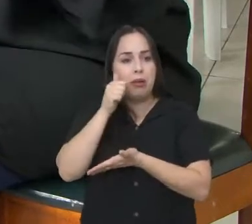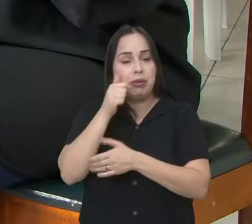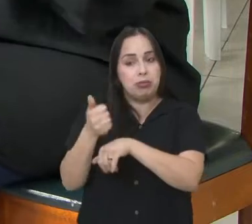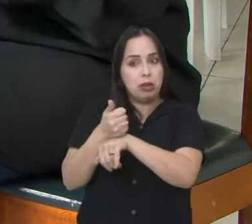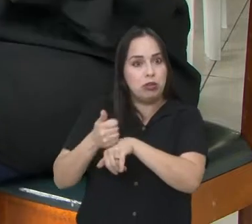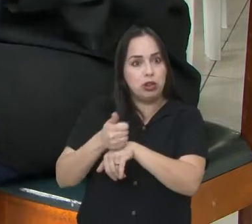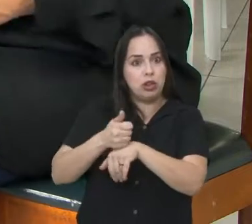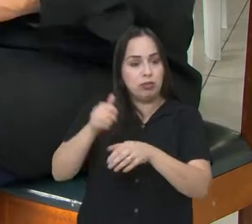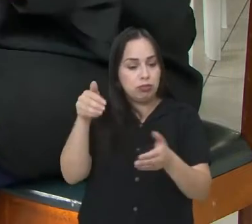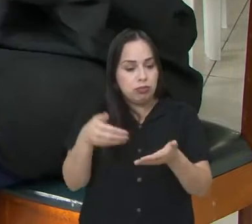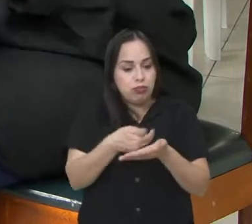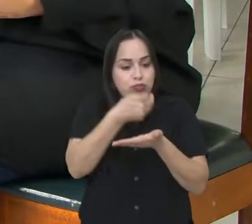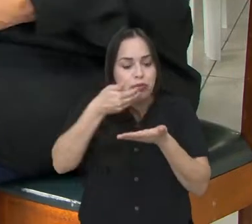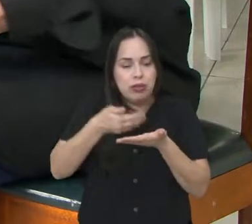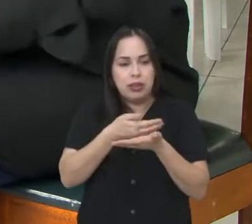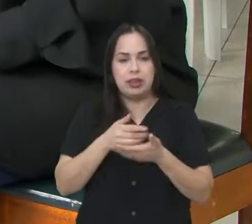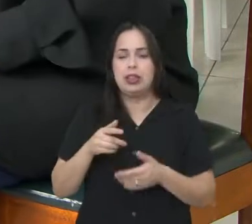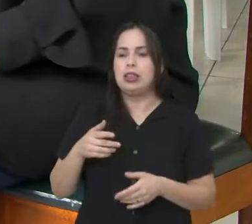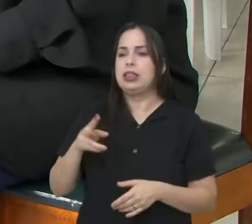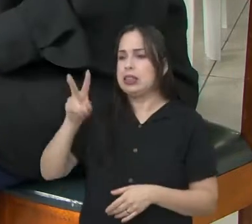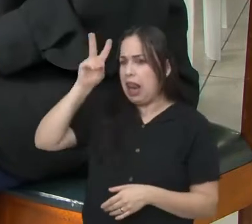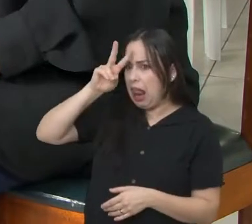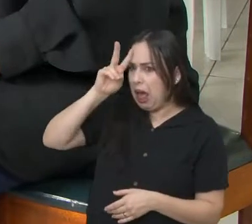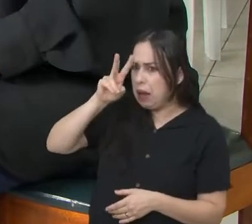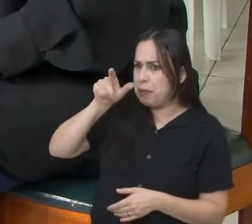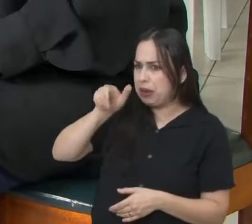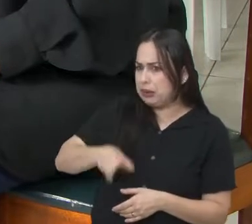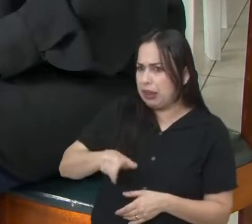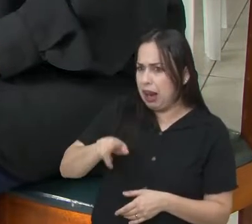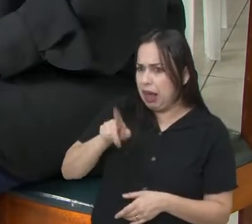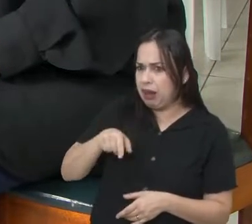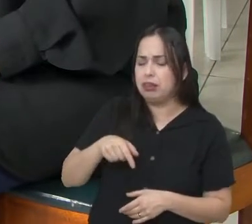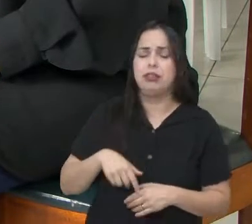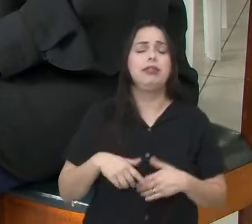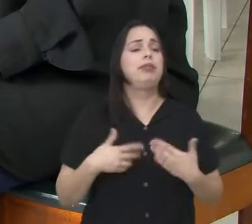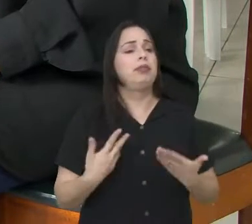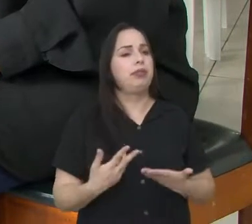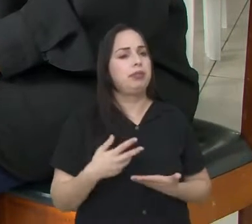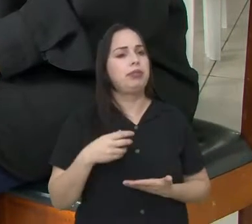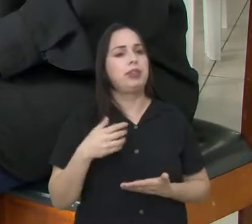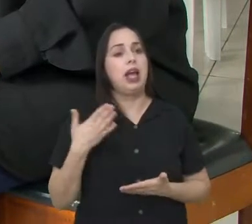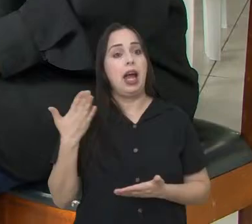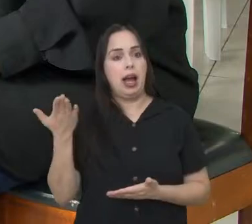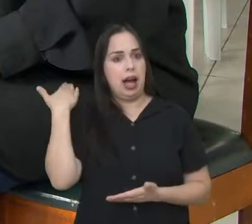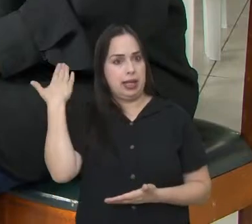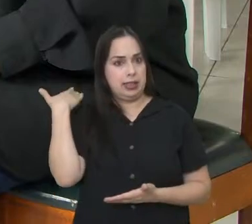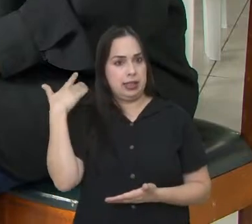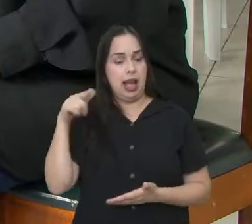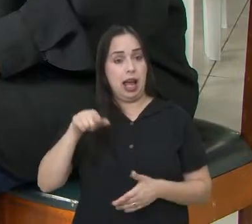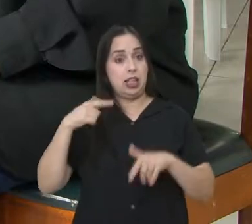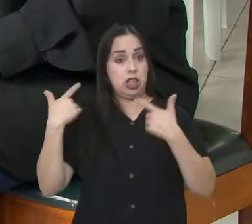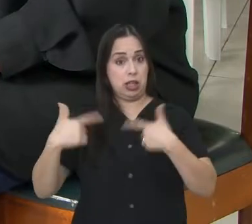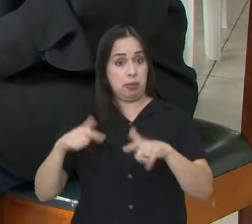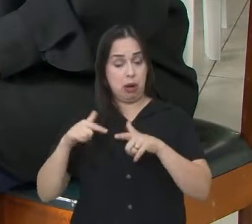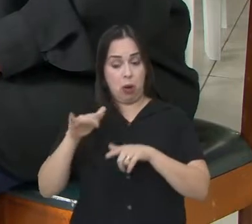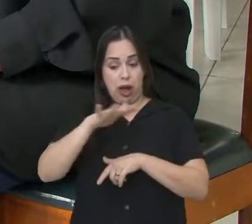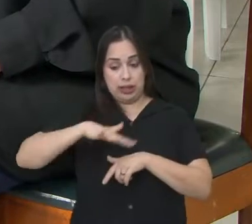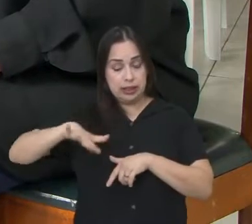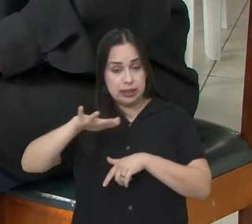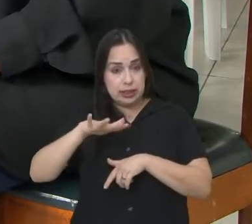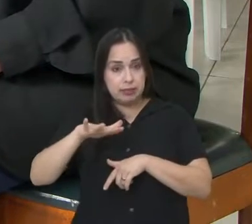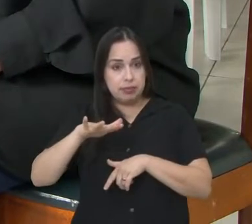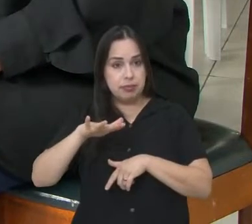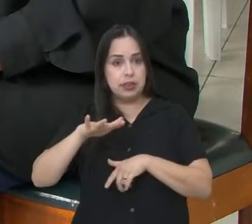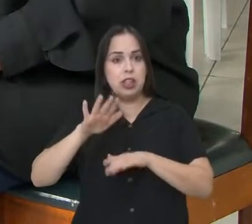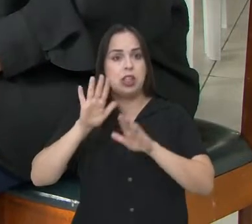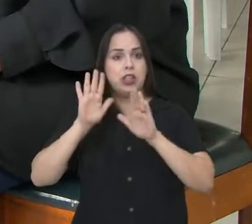você lembra quem era essa cozinheira, onde que ela trabalhava? Então, antes de trabalhar comigo, ela trabalhou aqui no Caldinho São Dimas. O nome